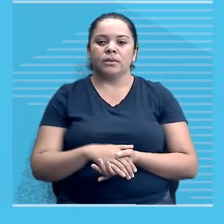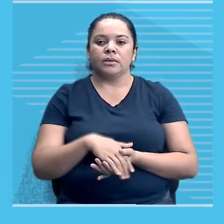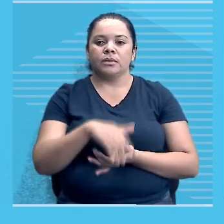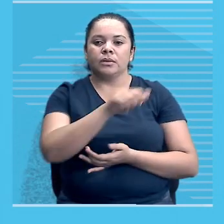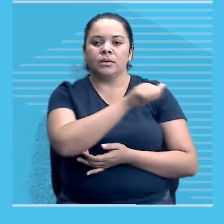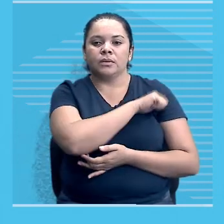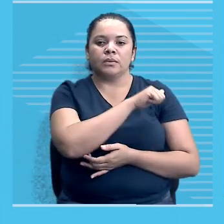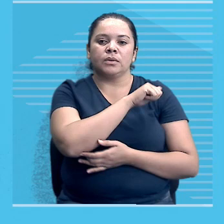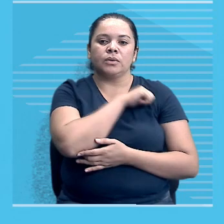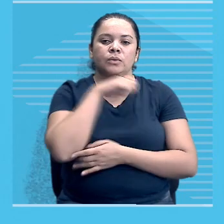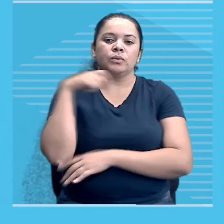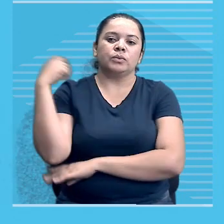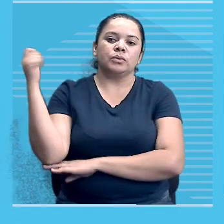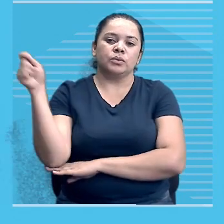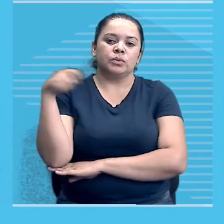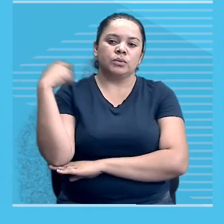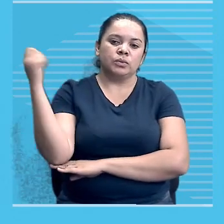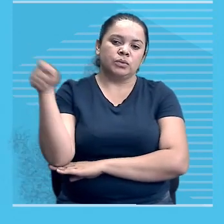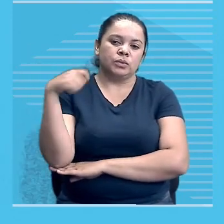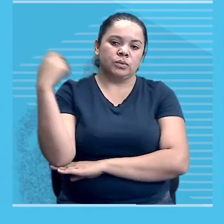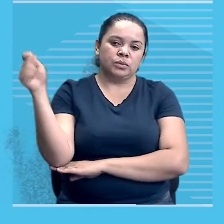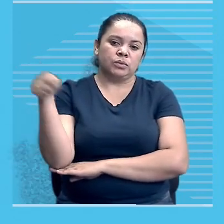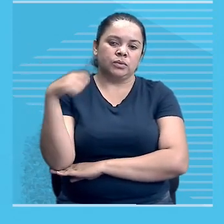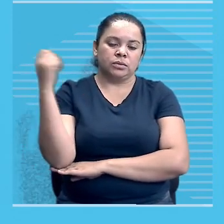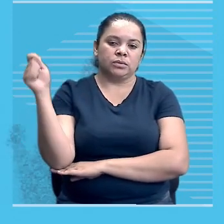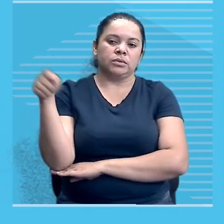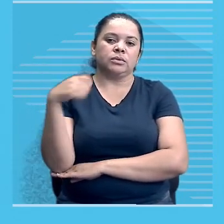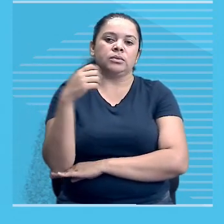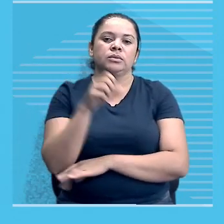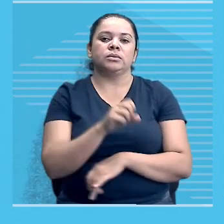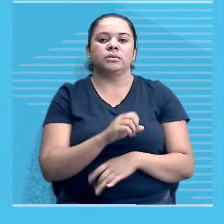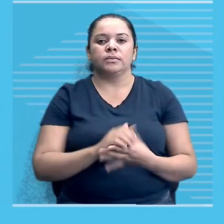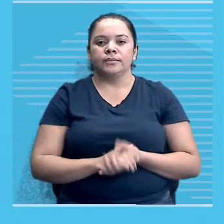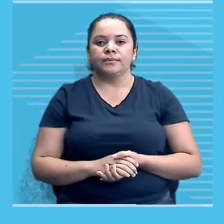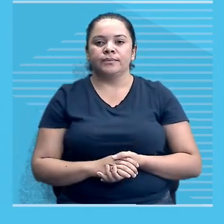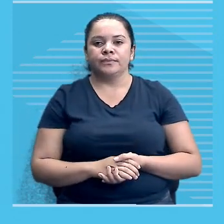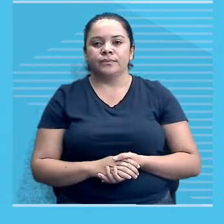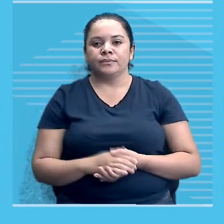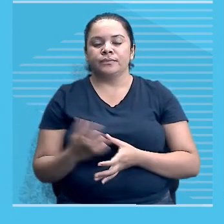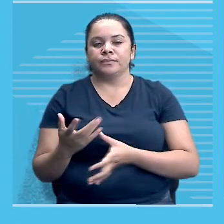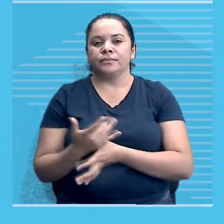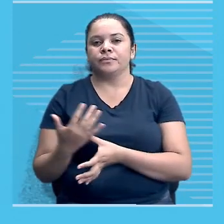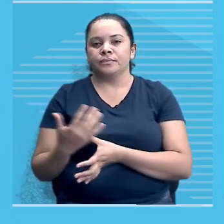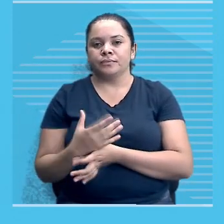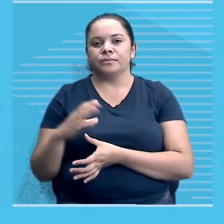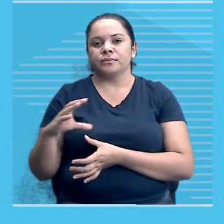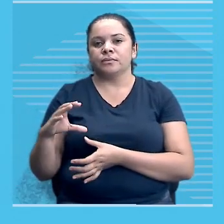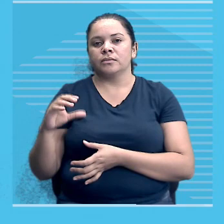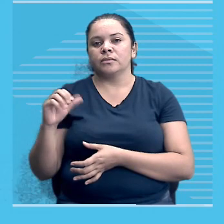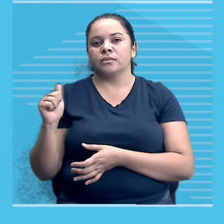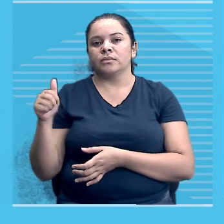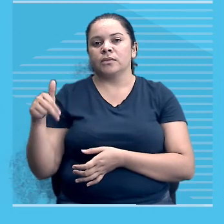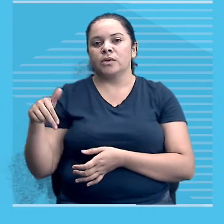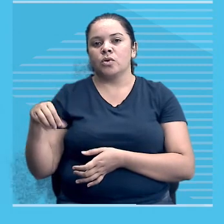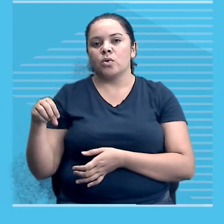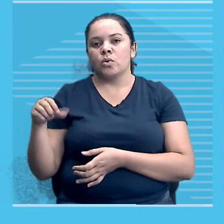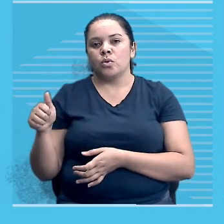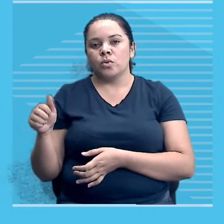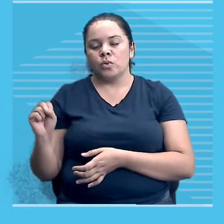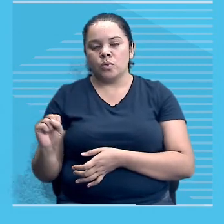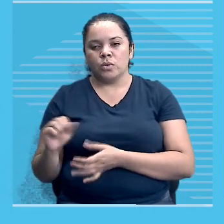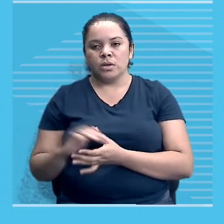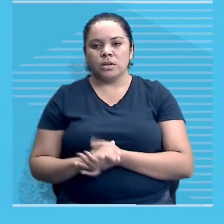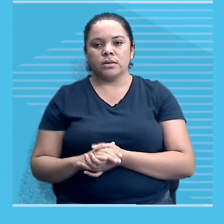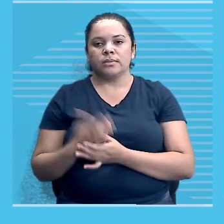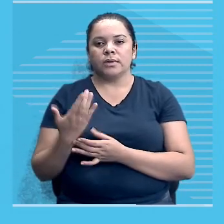do Sul da cidade de Canoas né ali 10 km de